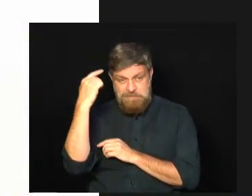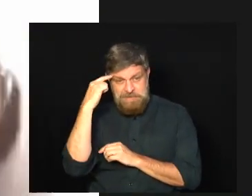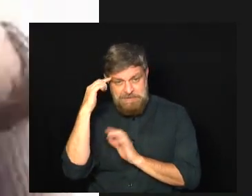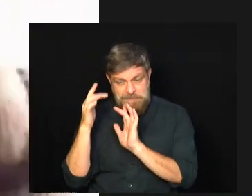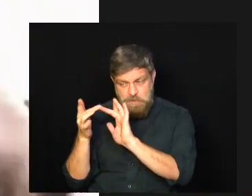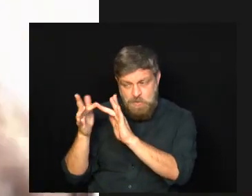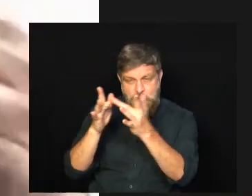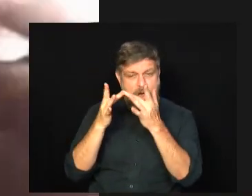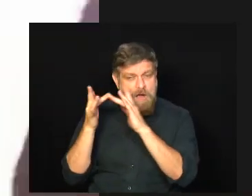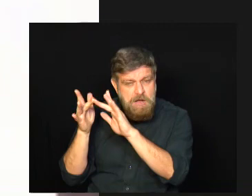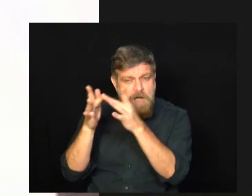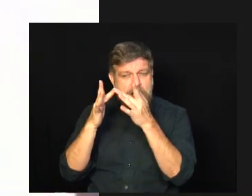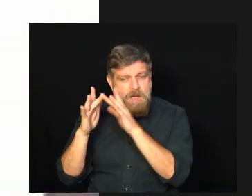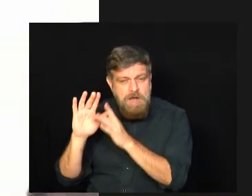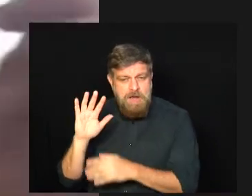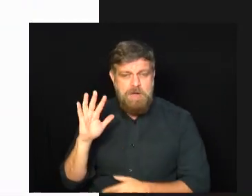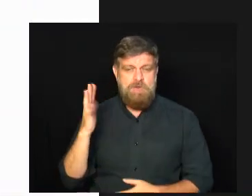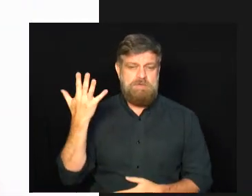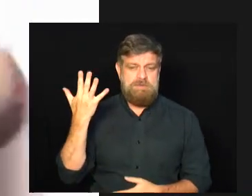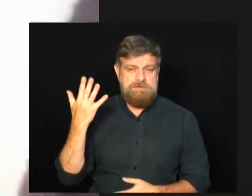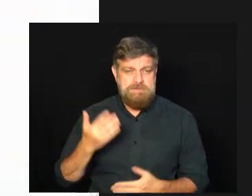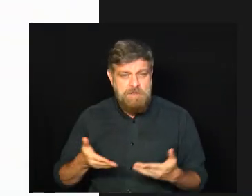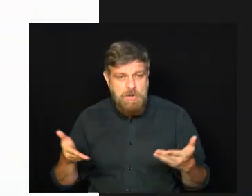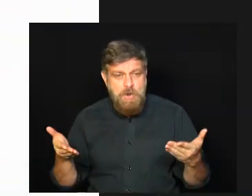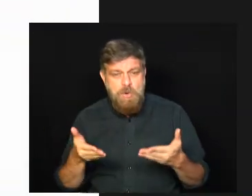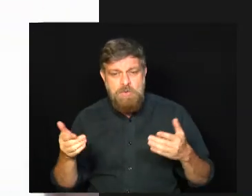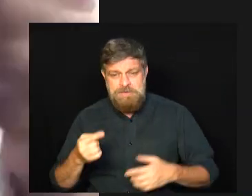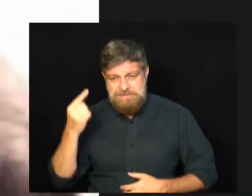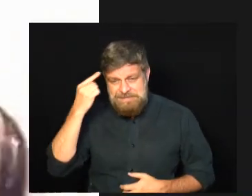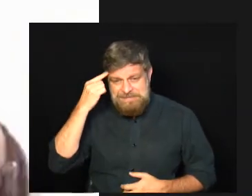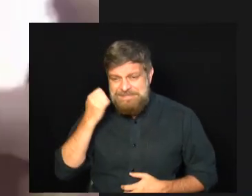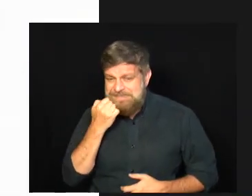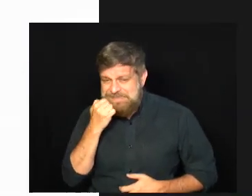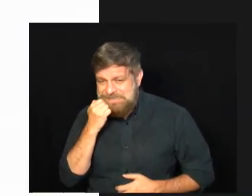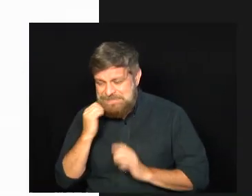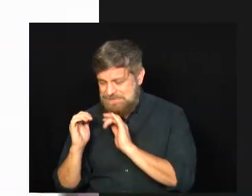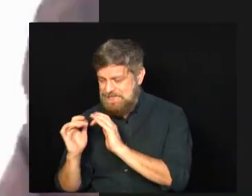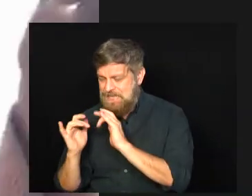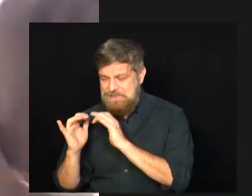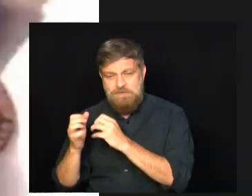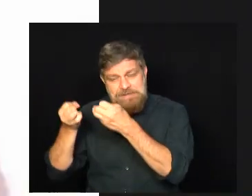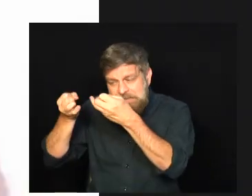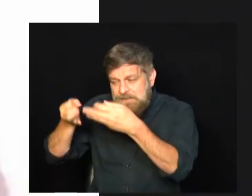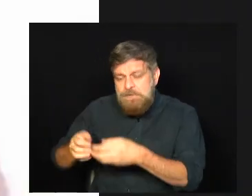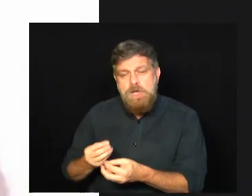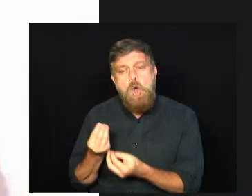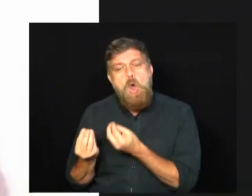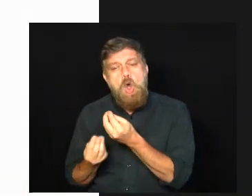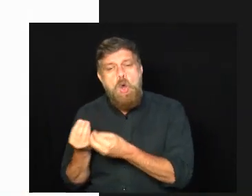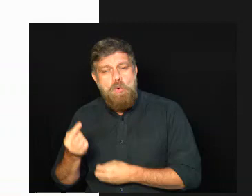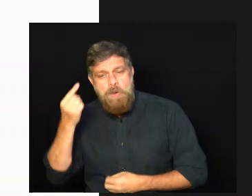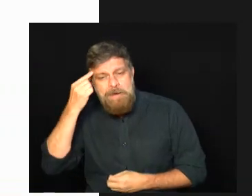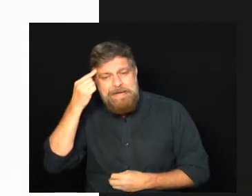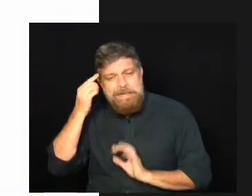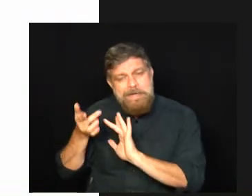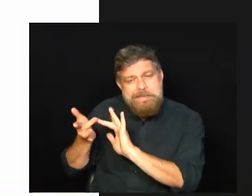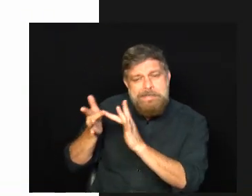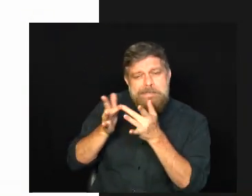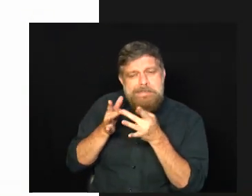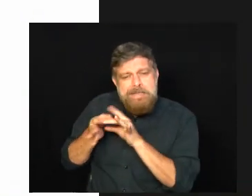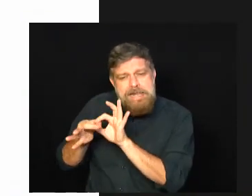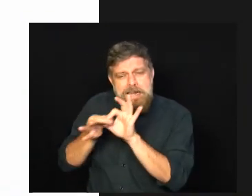neurais aconteçam. Hoje, a neurociência está explicando como é que esses caminhos